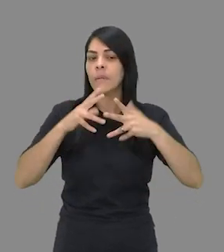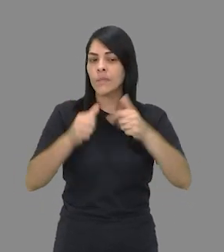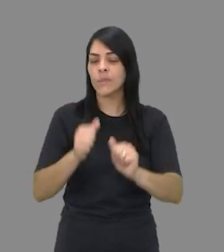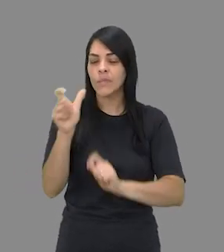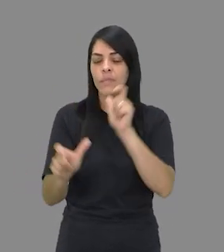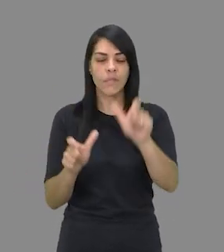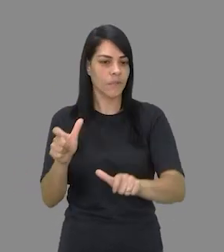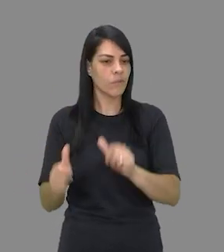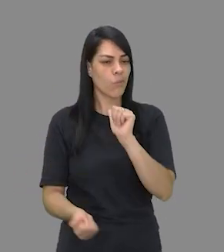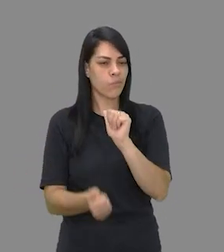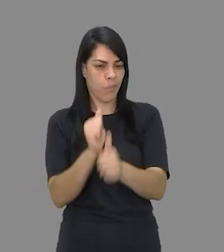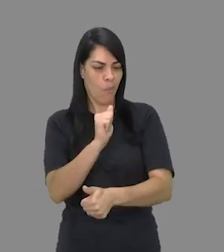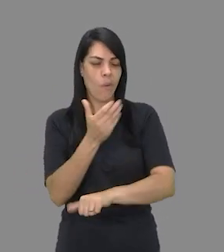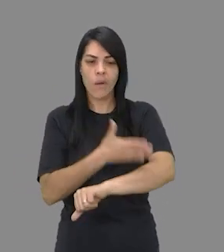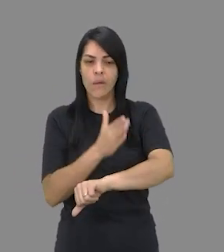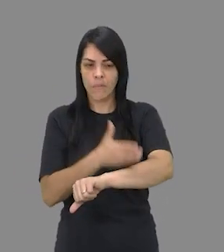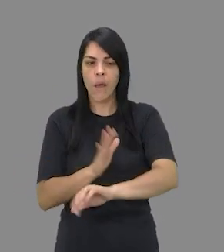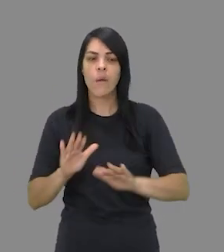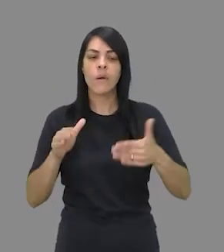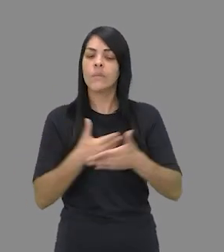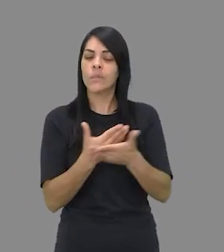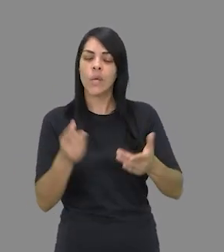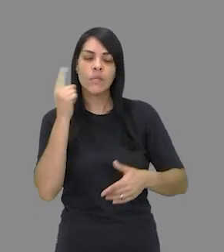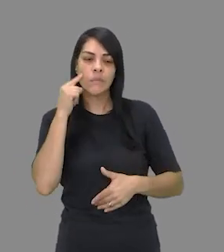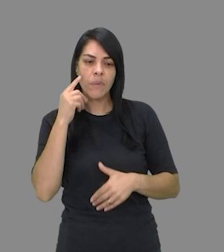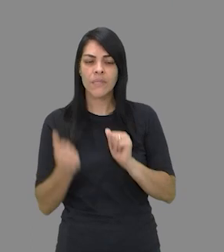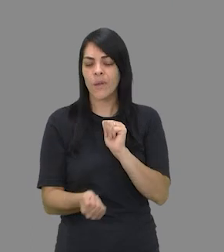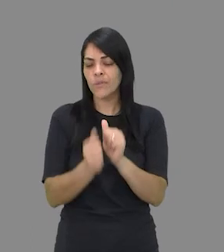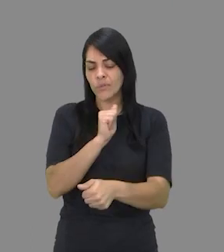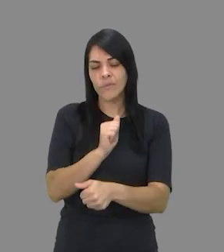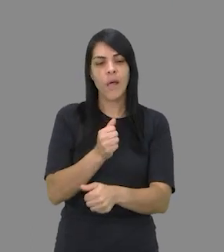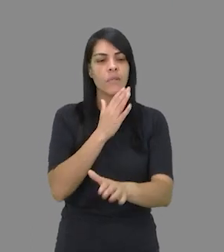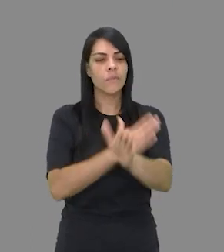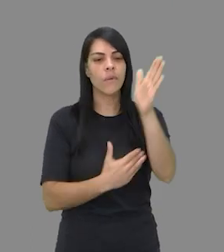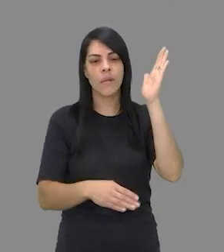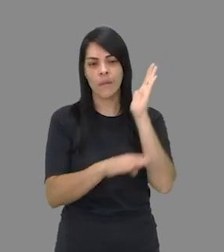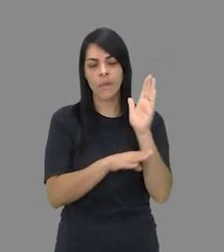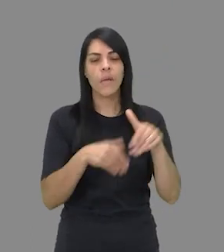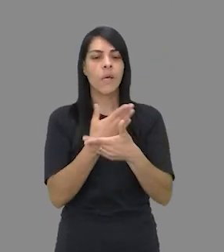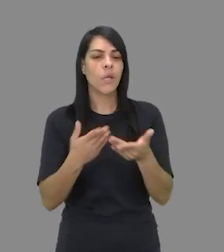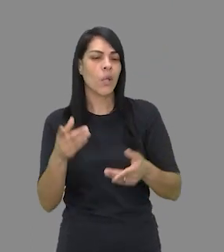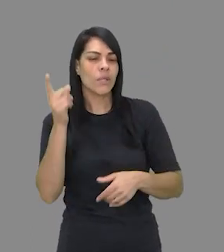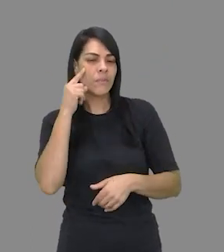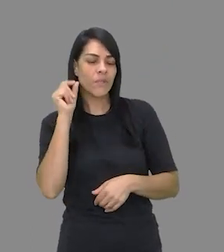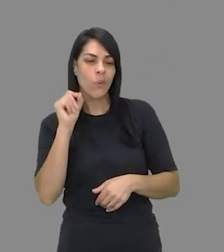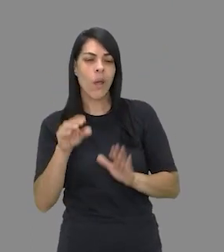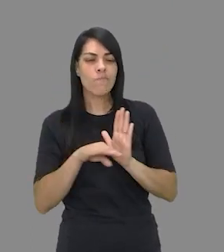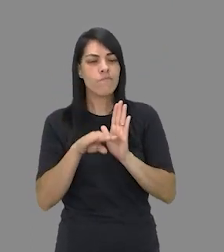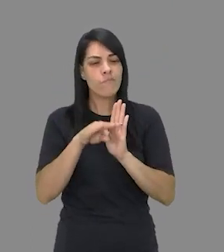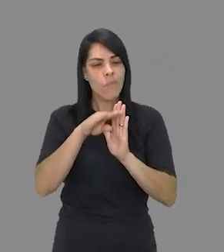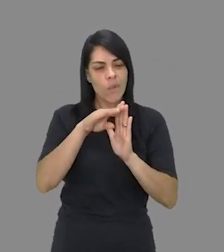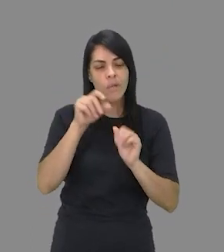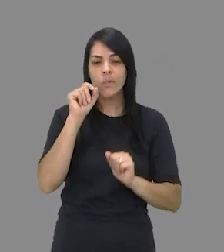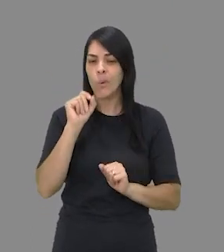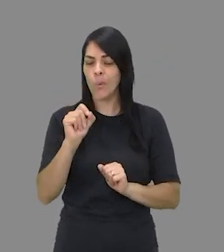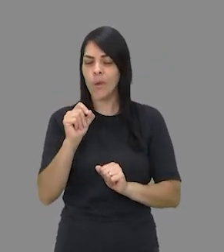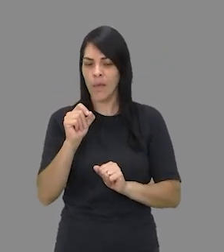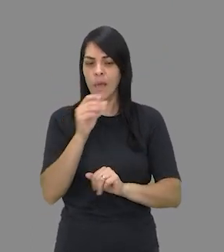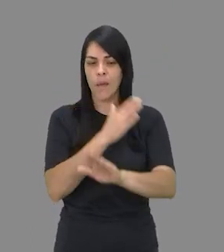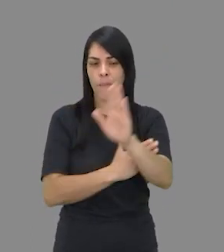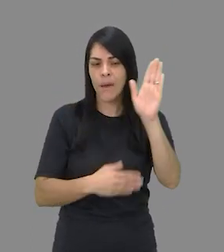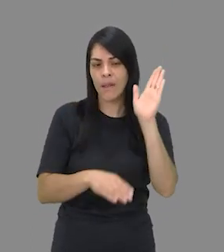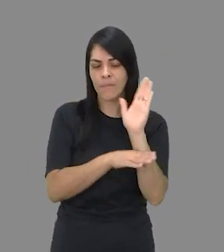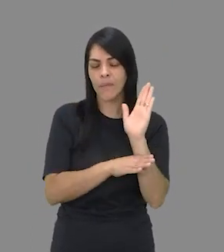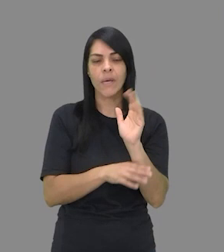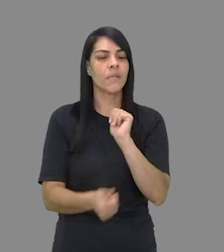quando a gente pensa numa modalidade paralímpica, nós pensamos então em modalidades, né, que a paralímpica,